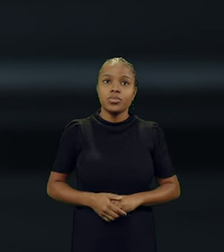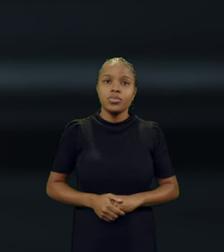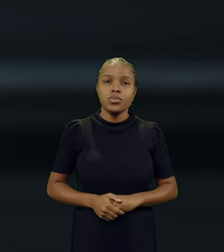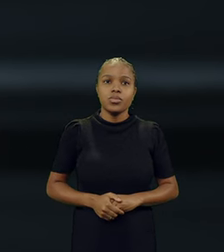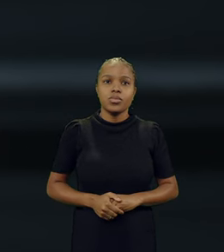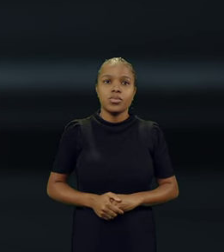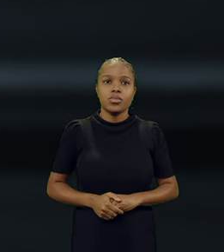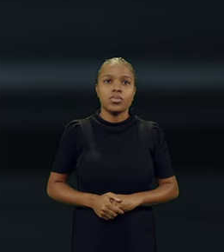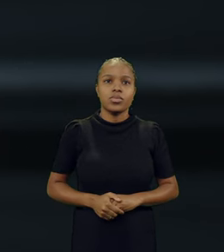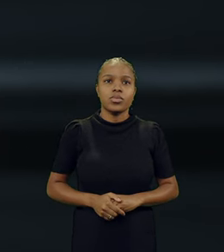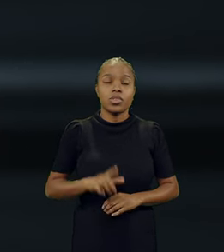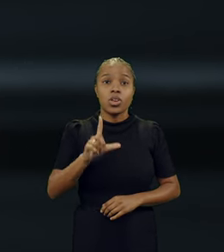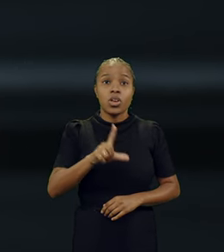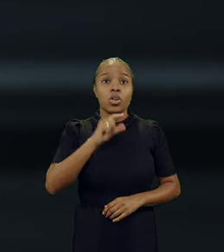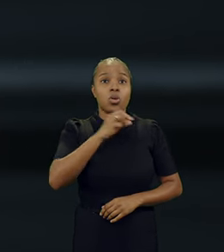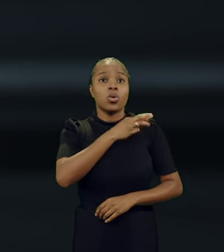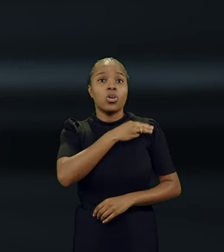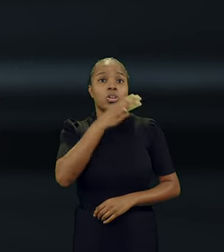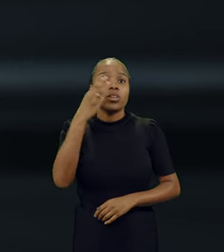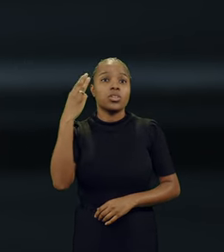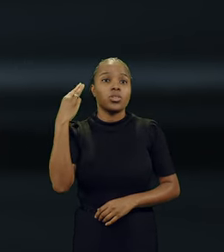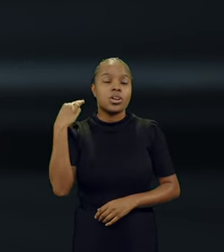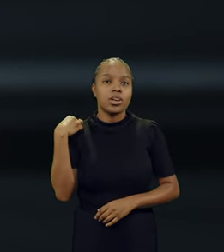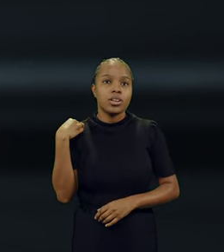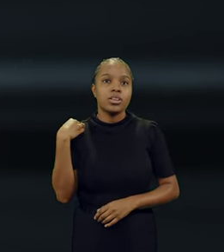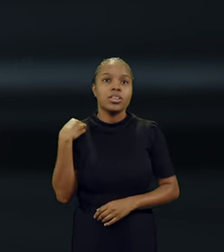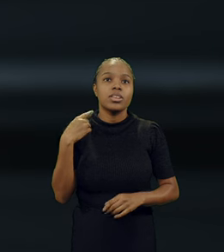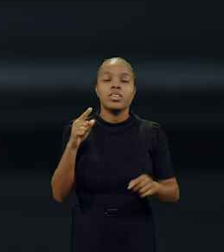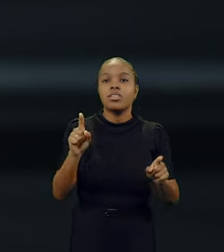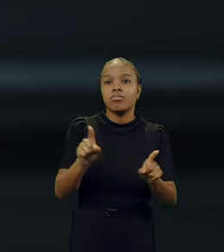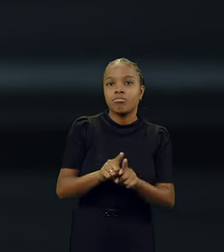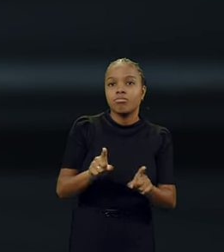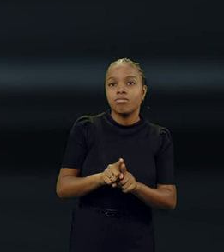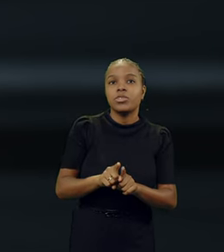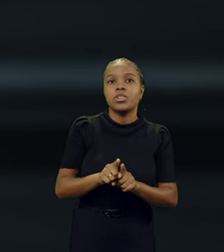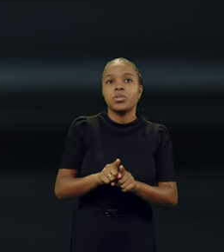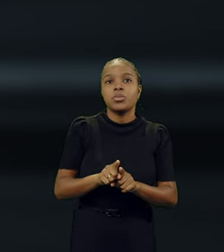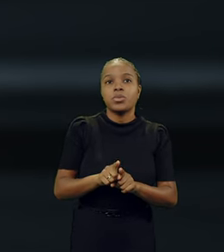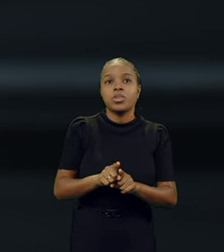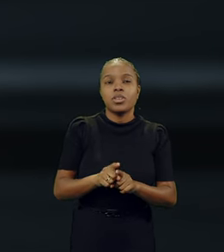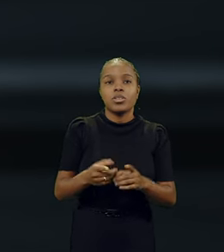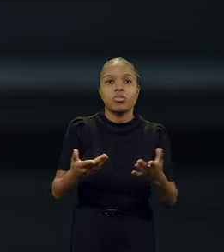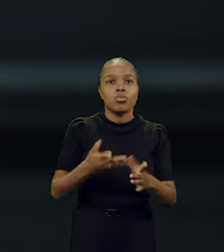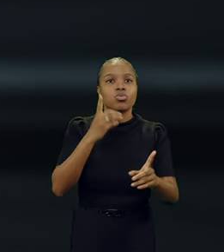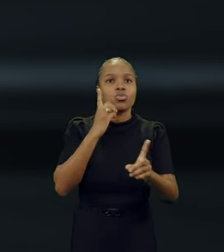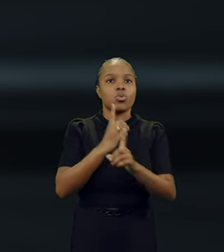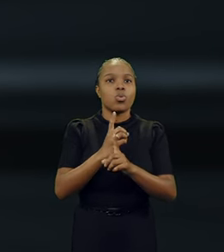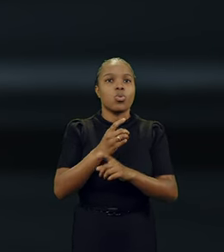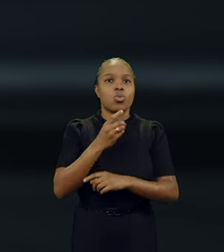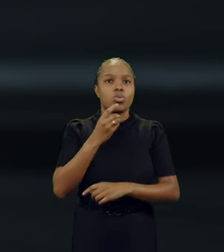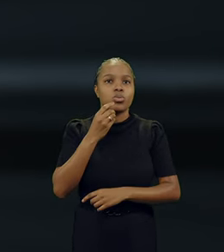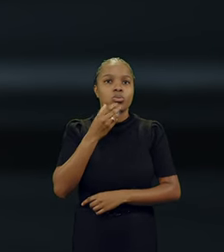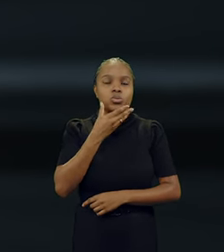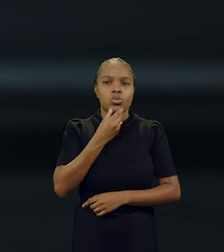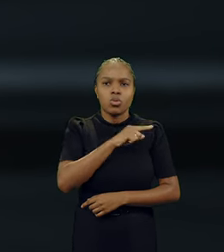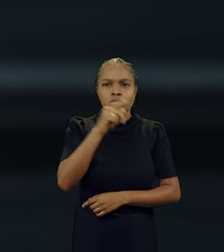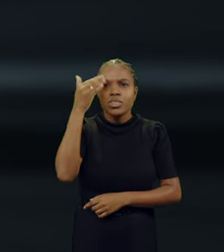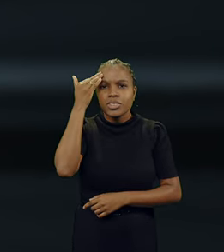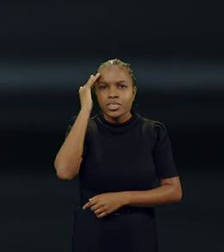pense um pouquinho, me diga o próximo encontro do homem. Tá bom assim? Tá? Quem entendeu aí, diga eu.